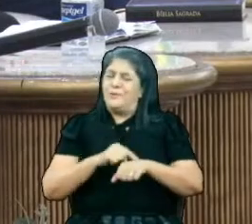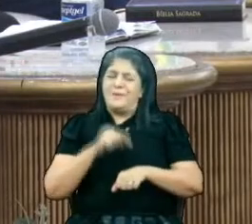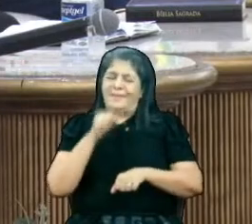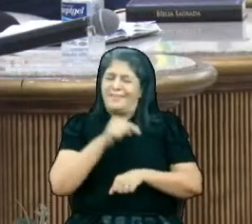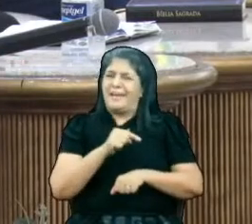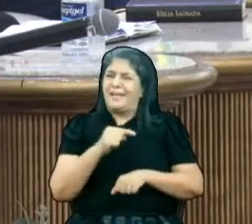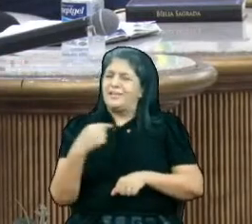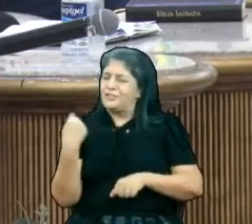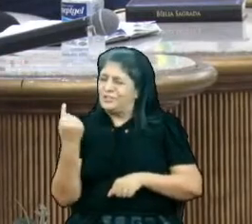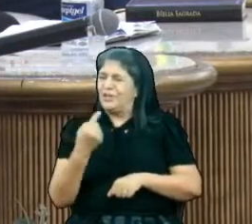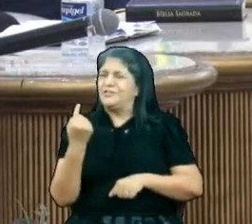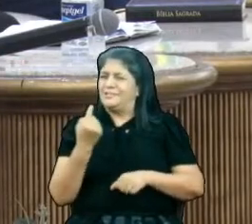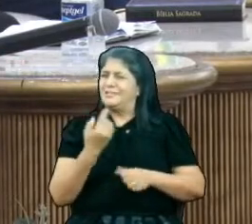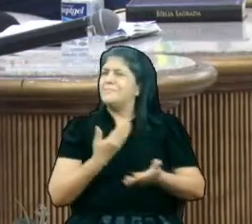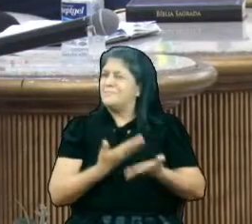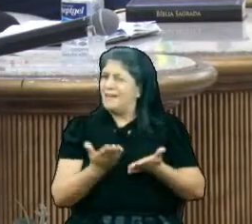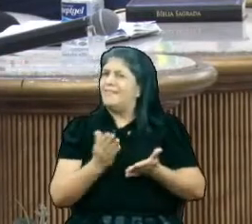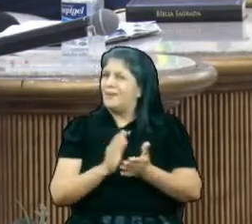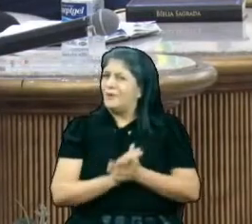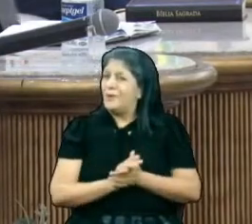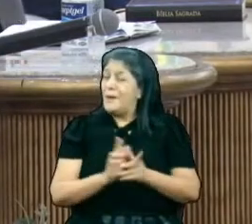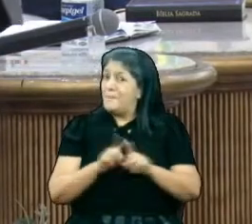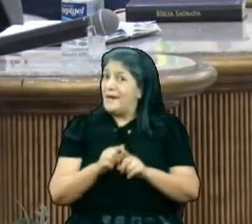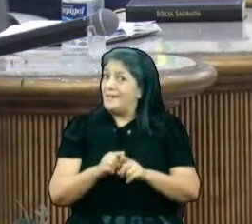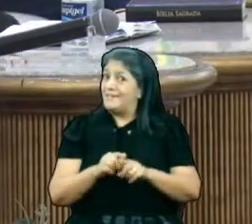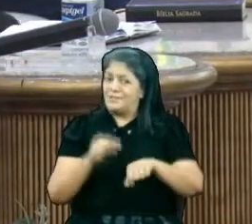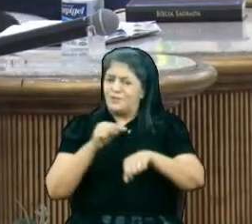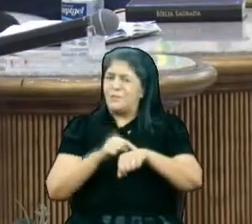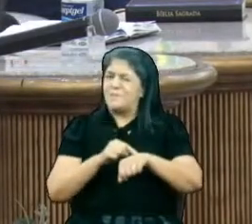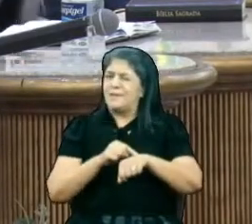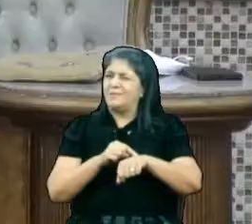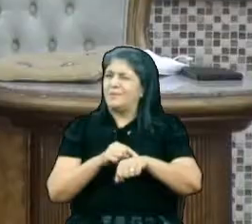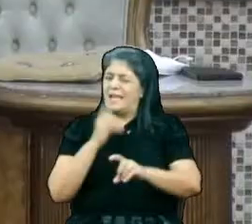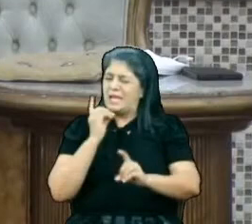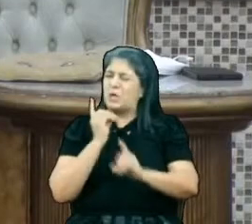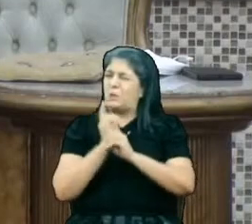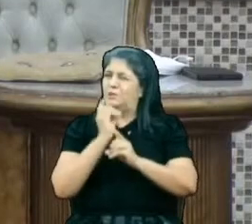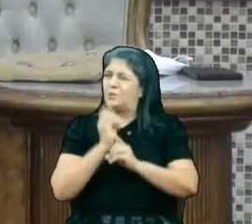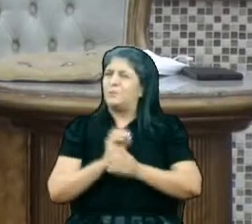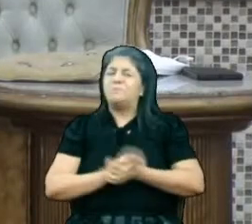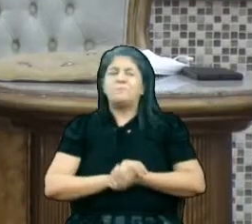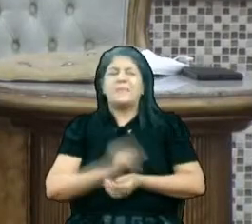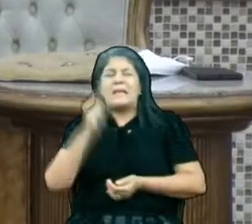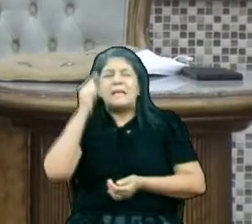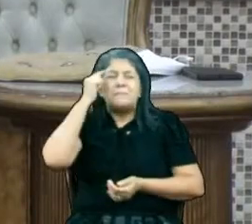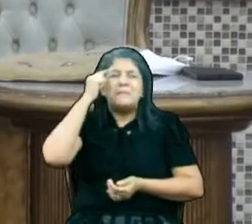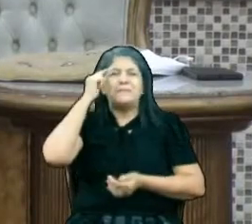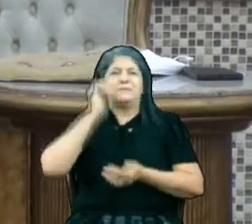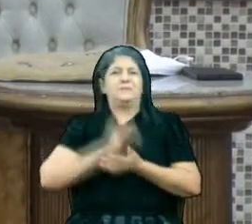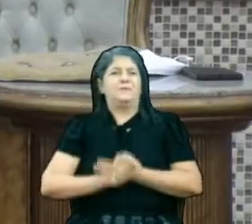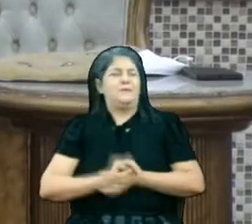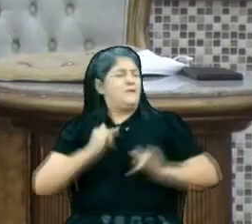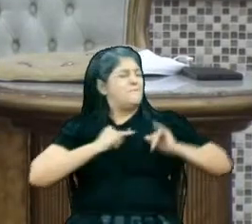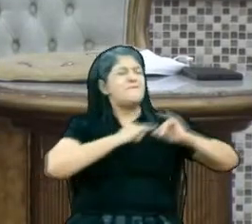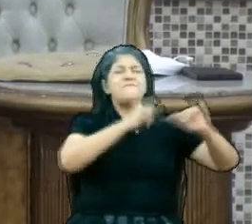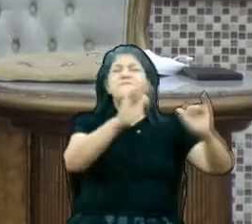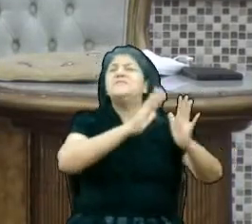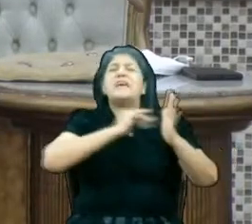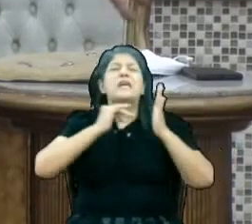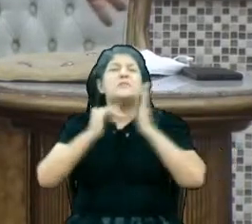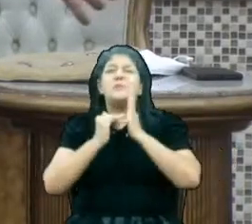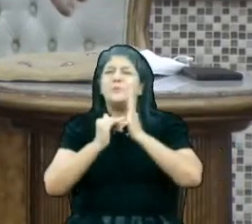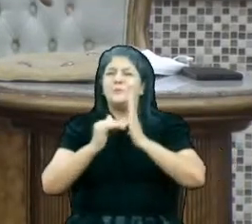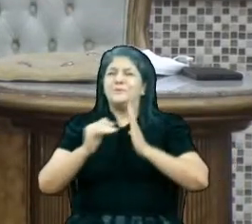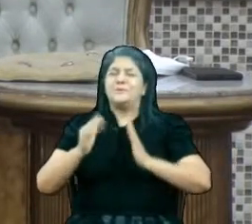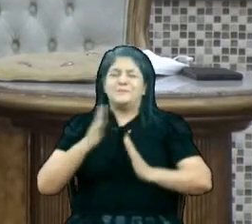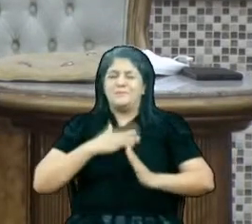quando ela encontrou a moeda ela diz assim eu quero conta eu quero compartilhar isso com todos os meus